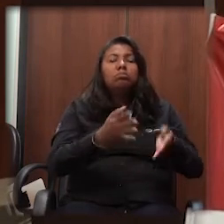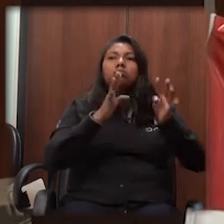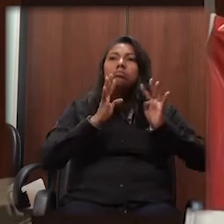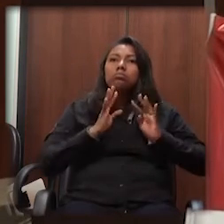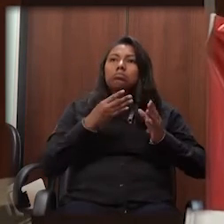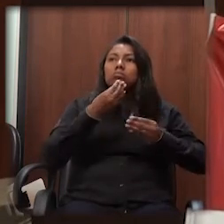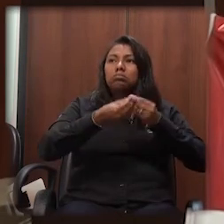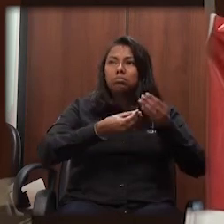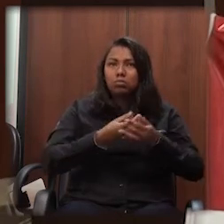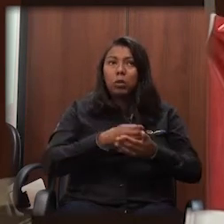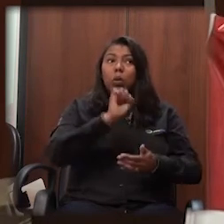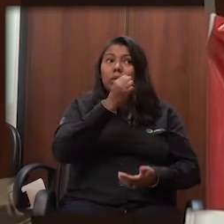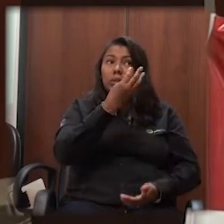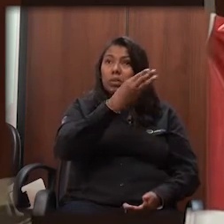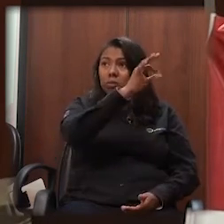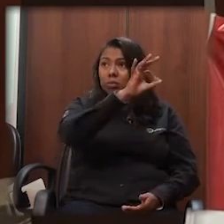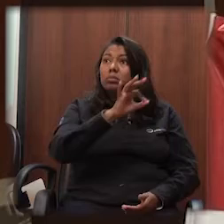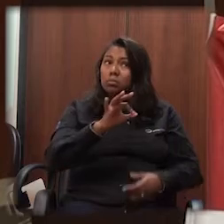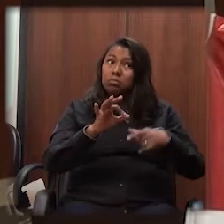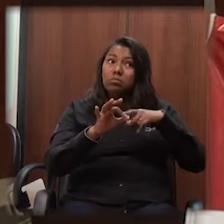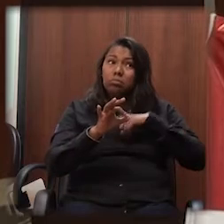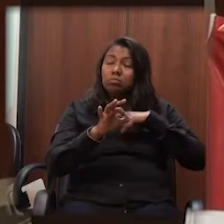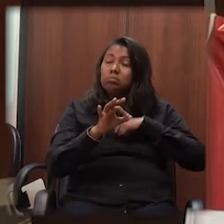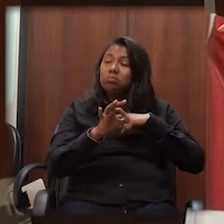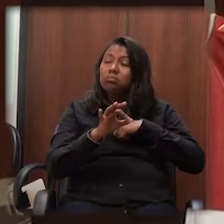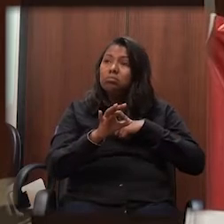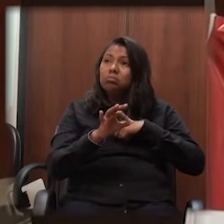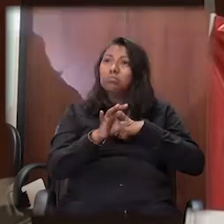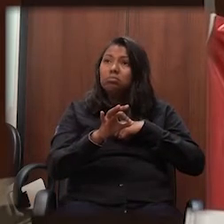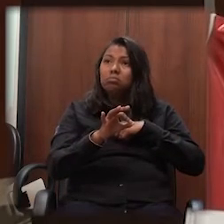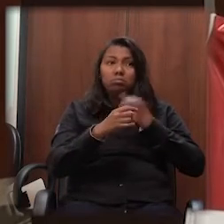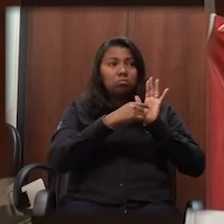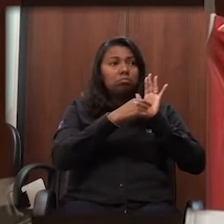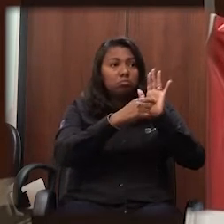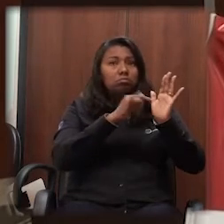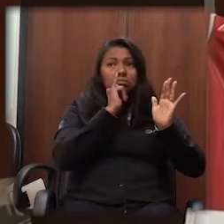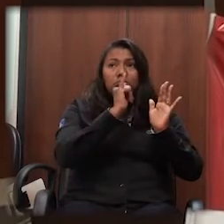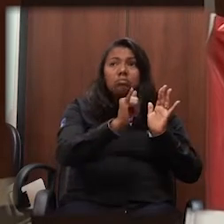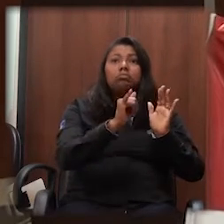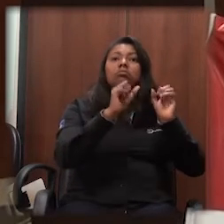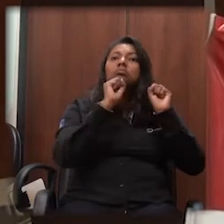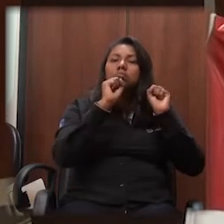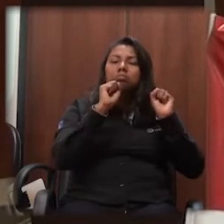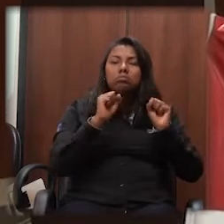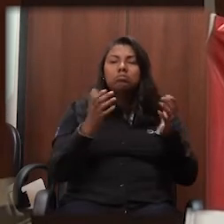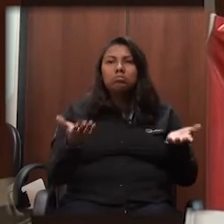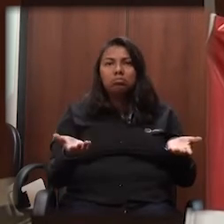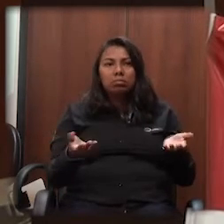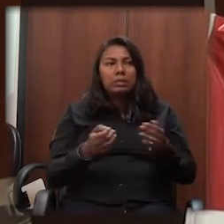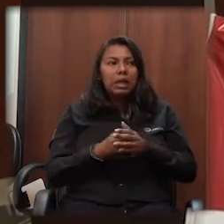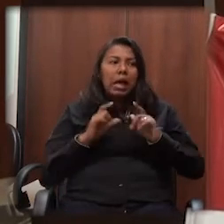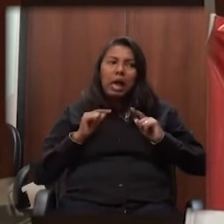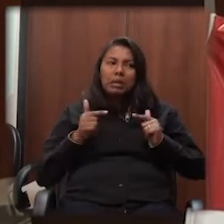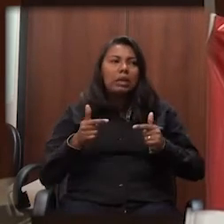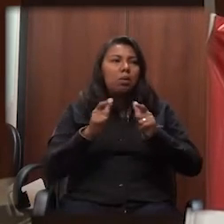a gente percebe que 83% possui canal de recebimento de denúncia, né? Então, quando a gente pergunta da ação, a